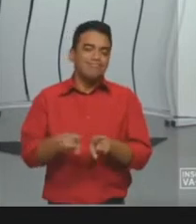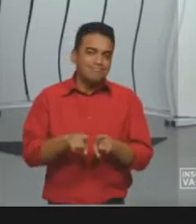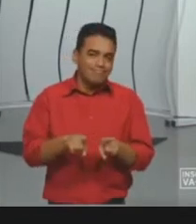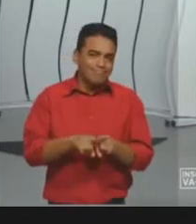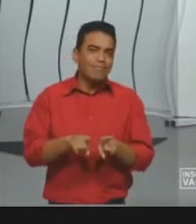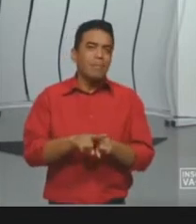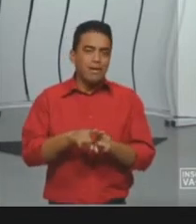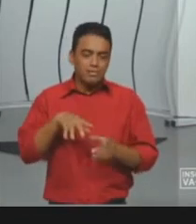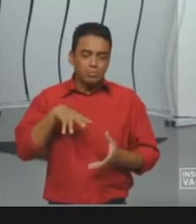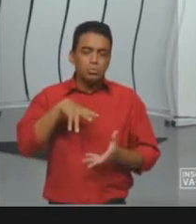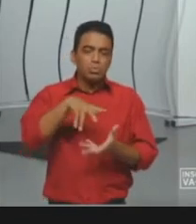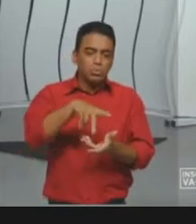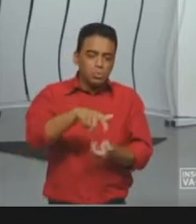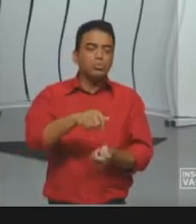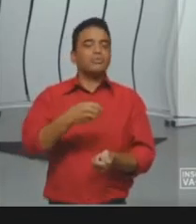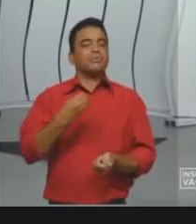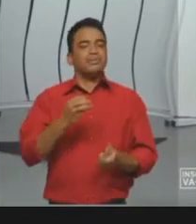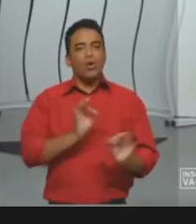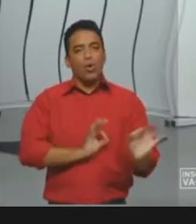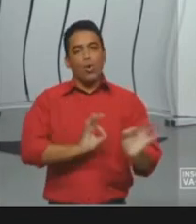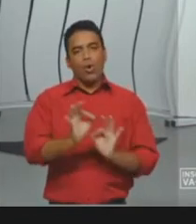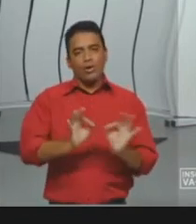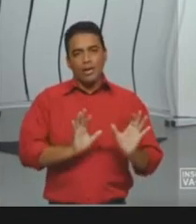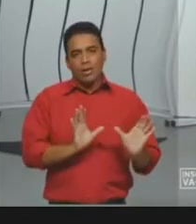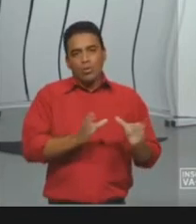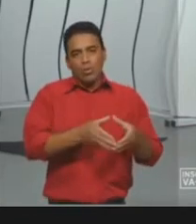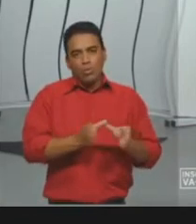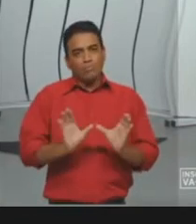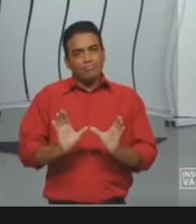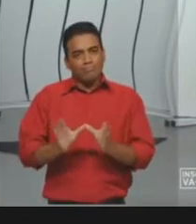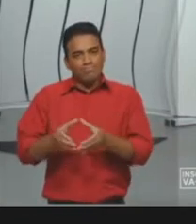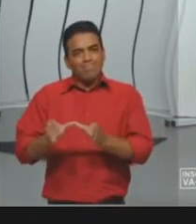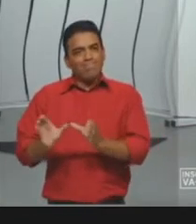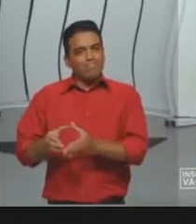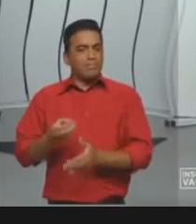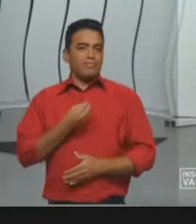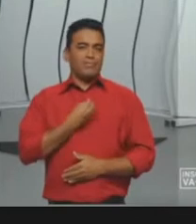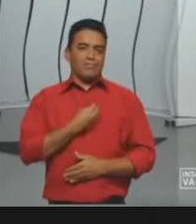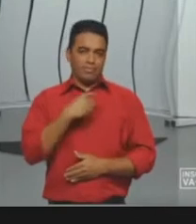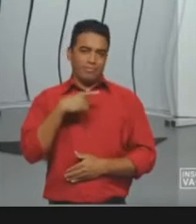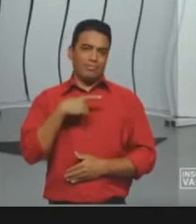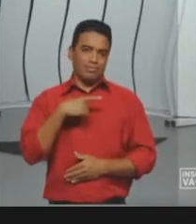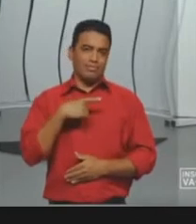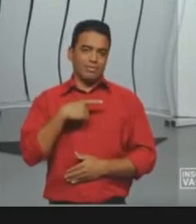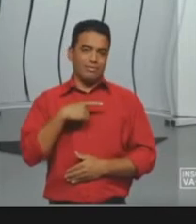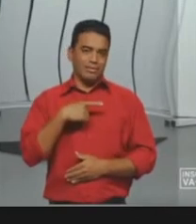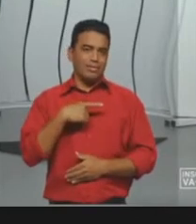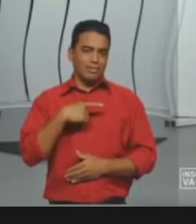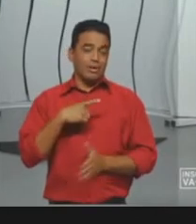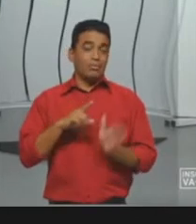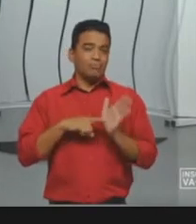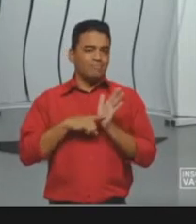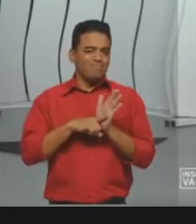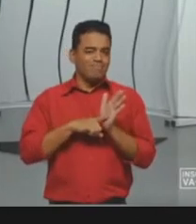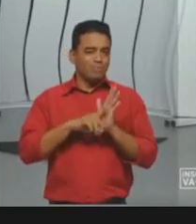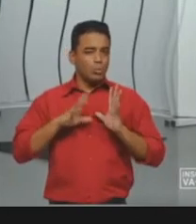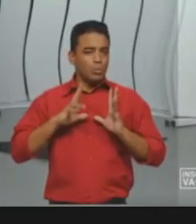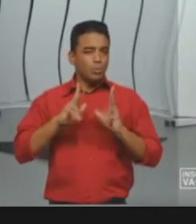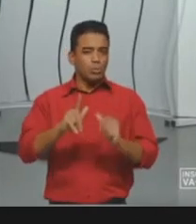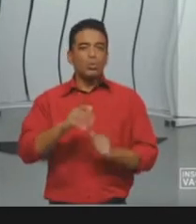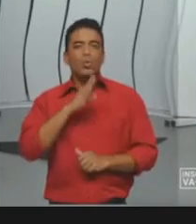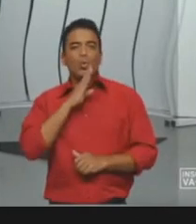de vários seres vivos para que você consiga se organizar e falar uma mesma língua com o mundo todo. Então daí a